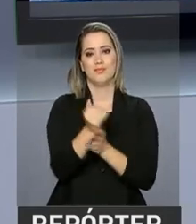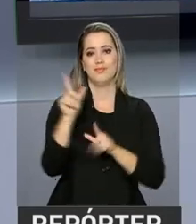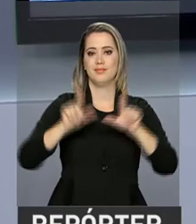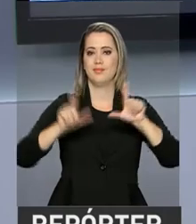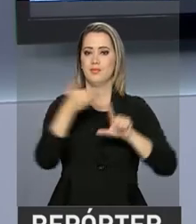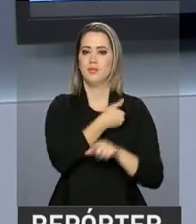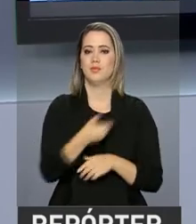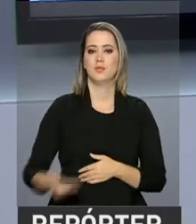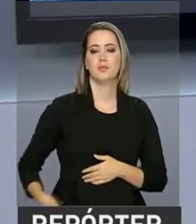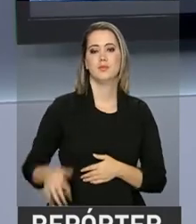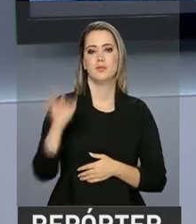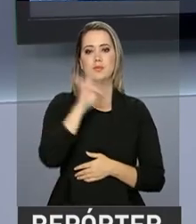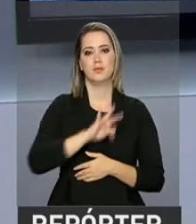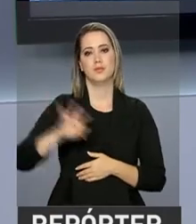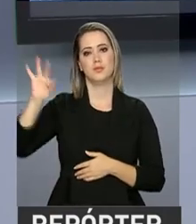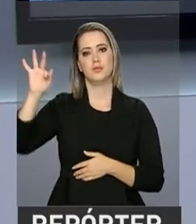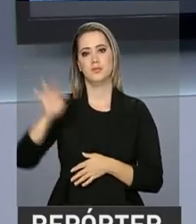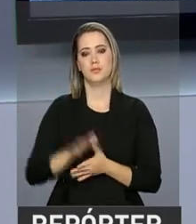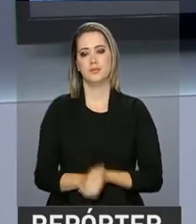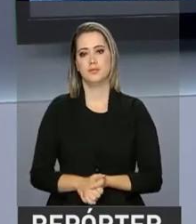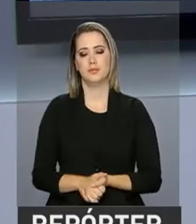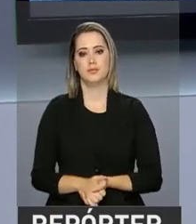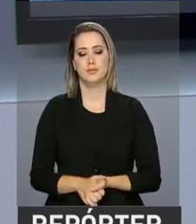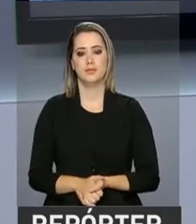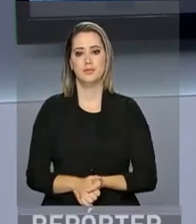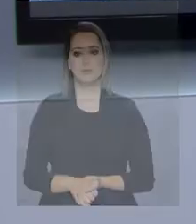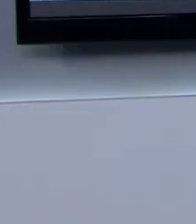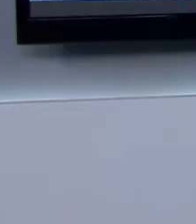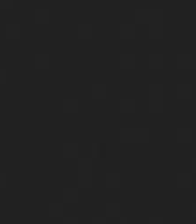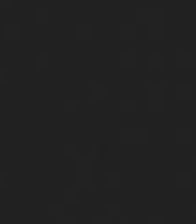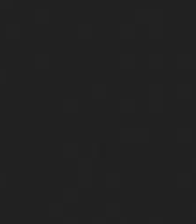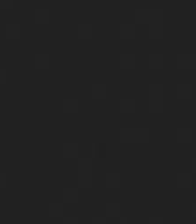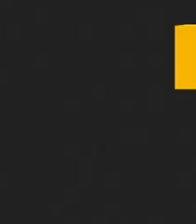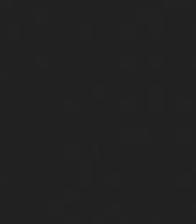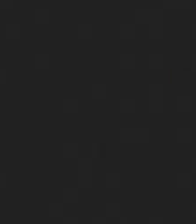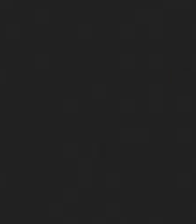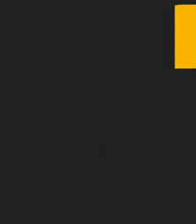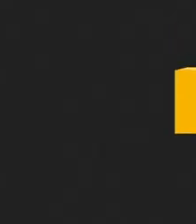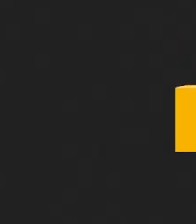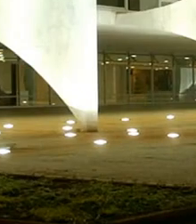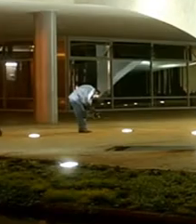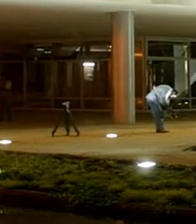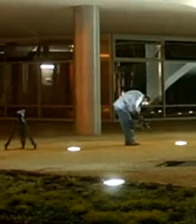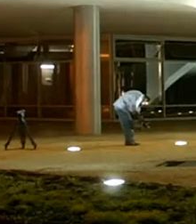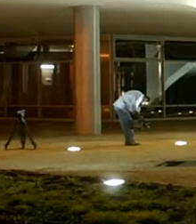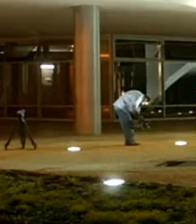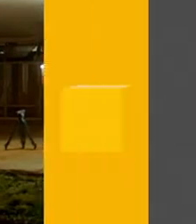com a gente na NBR, a TV do Governo Federal.